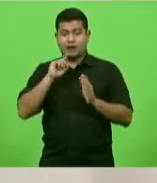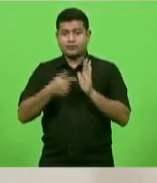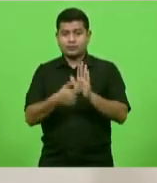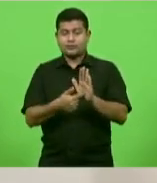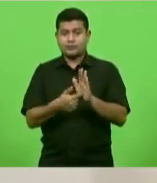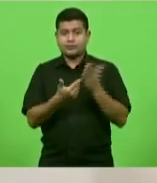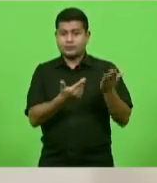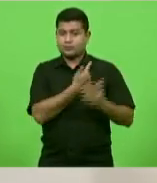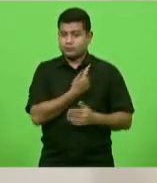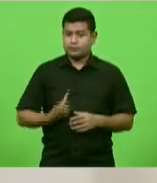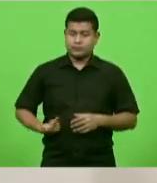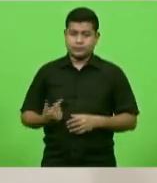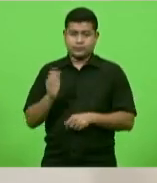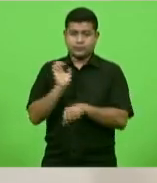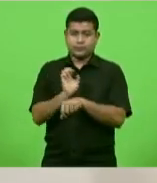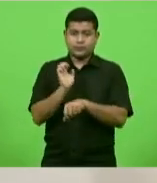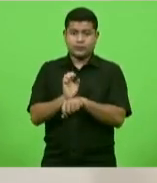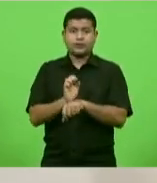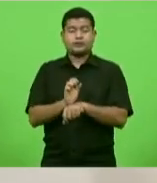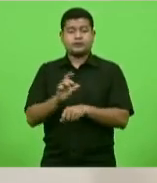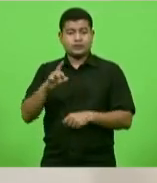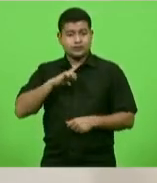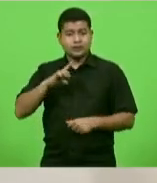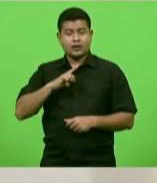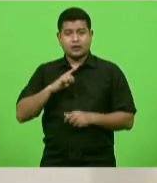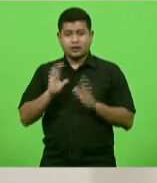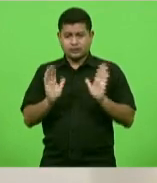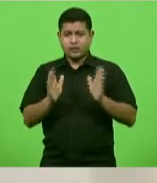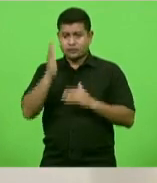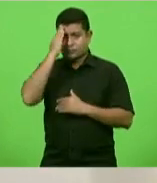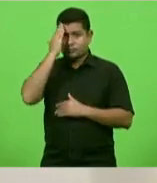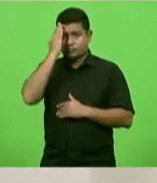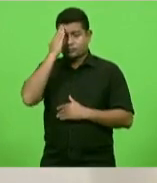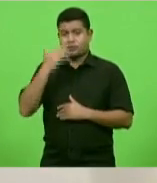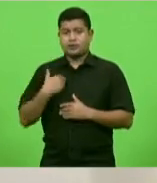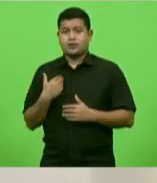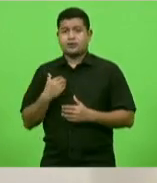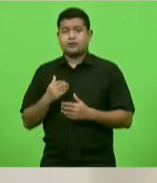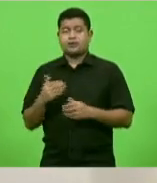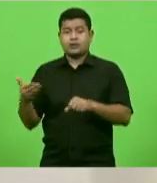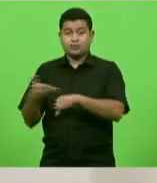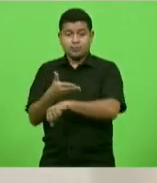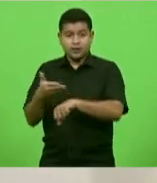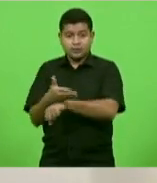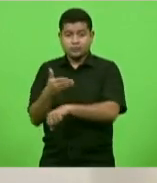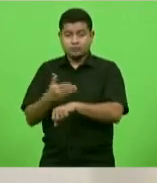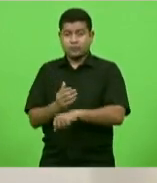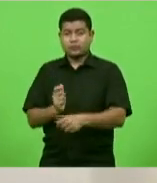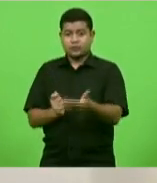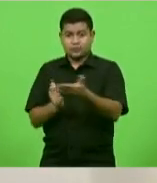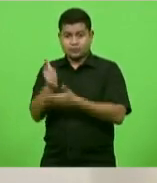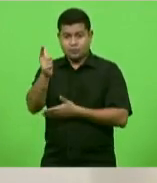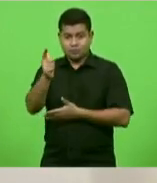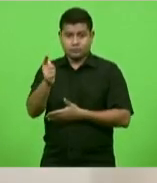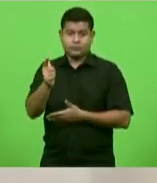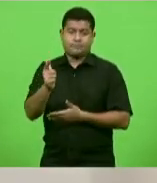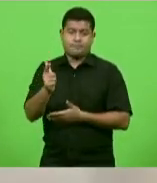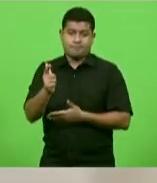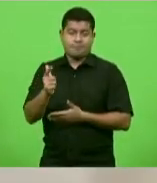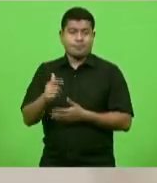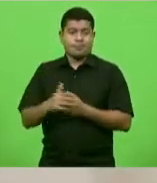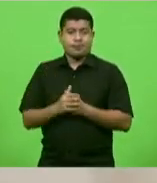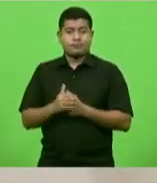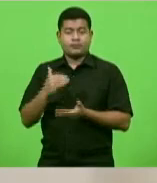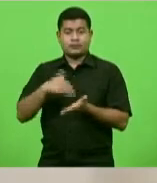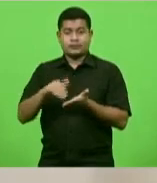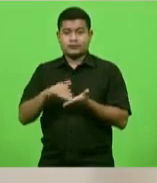que o governador do Estado detinha ciência e participação nos fatos envolvendo a referida contratação pela Secretaria